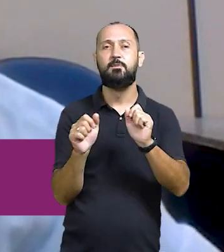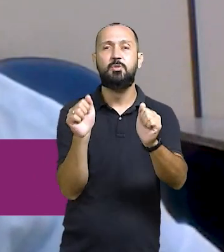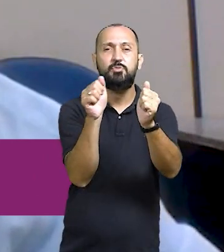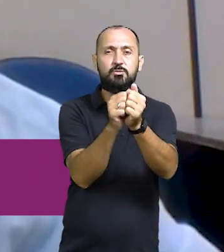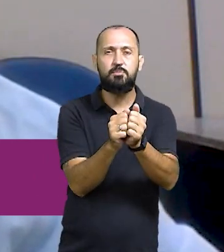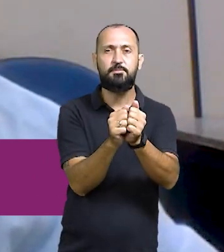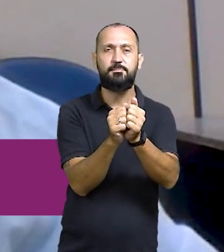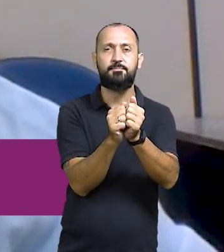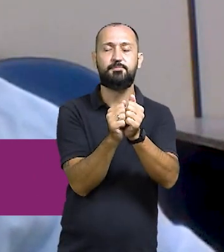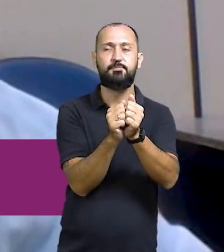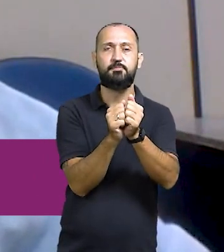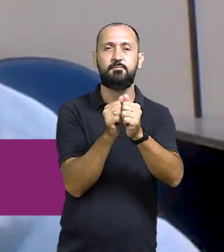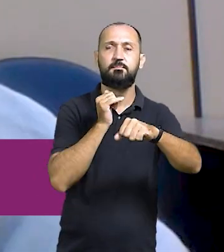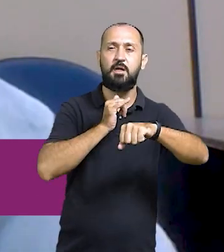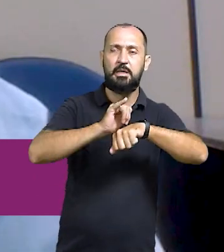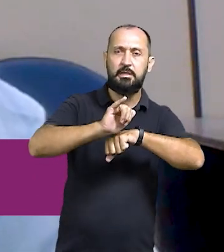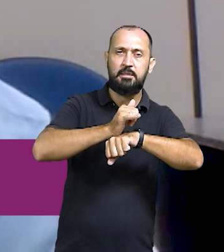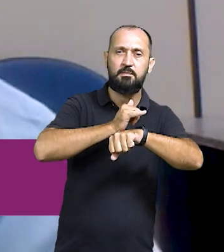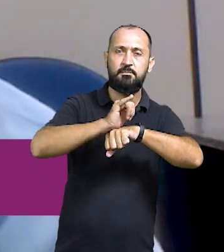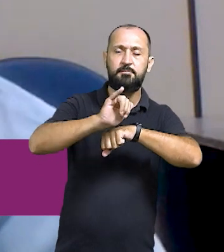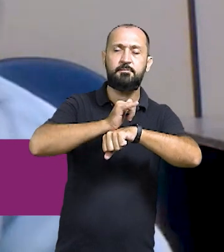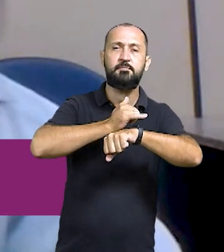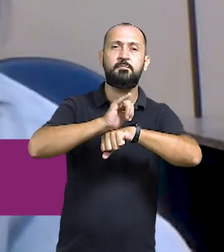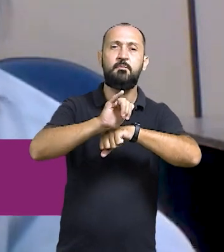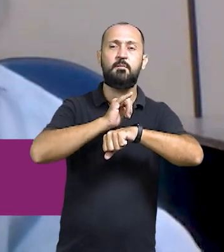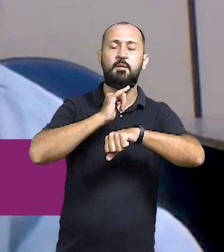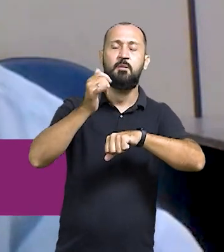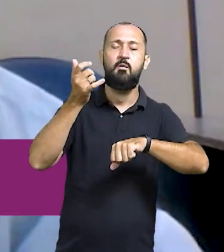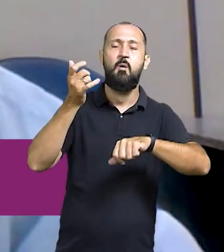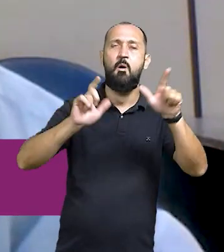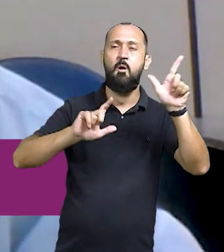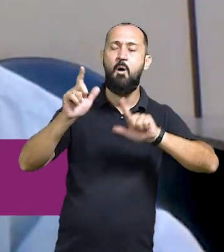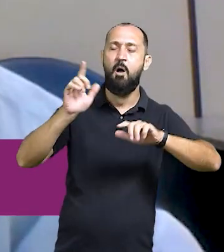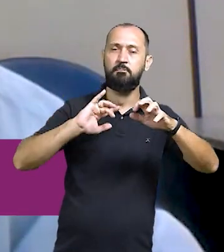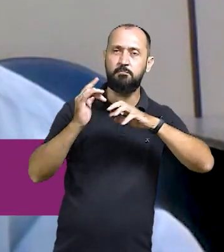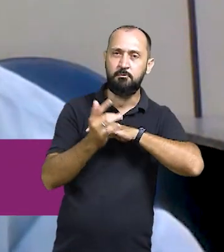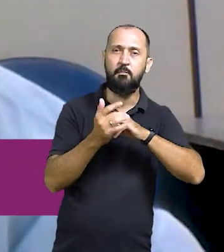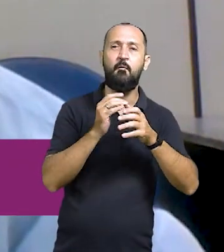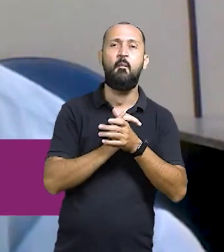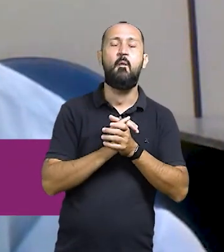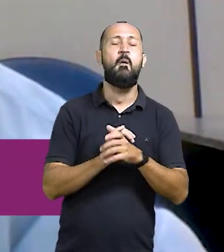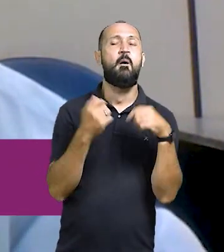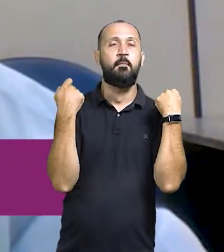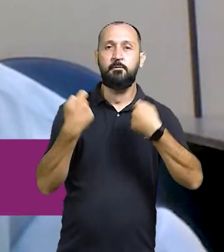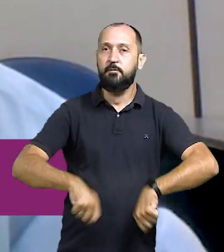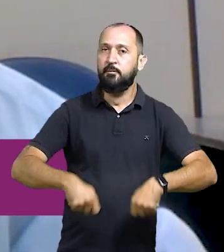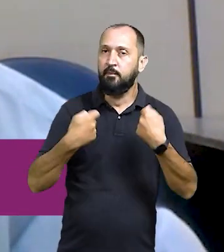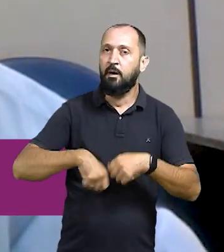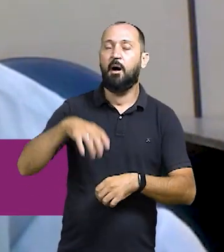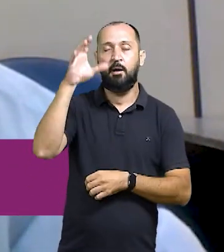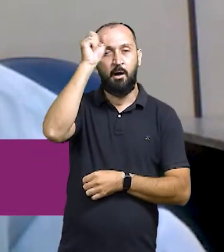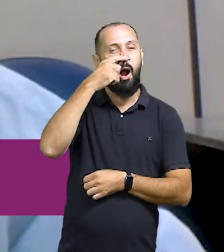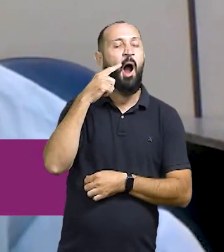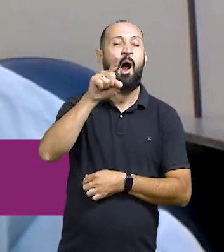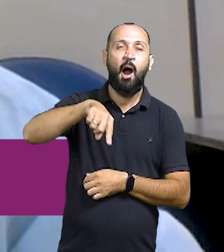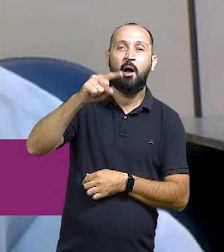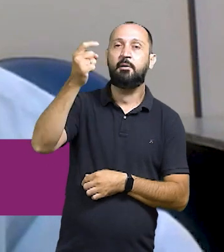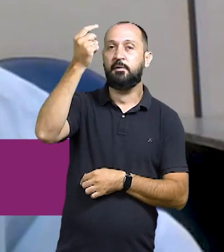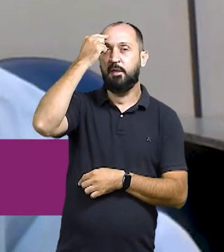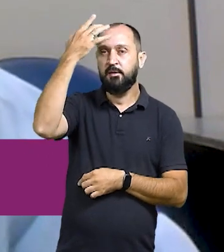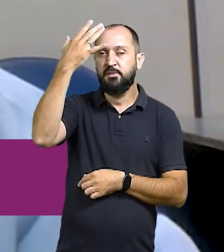a Subsecretaria da Juventude também para trabalhar as adolescentes e os adolescentes nas escolas. Porque um dos